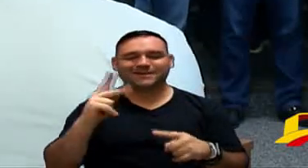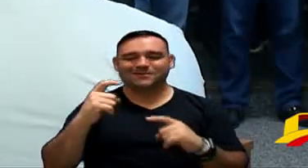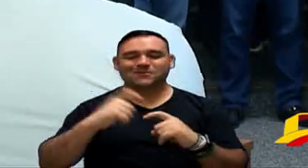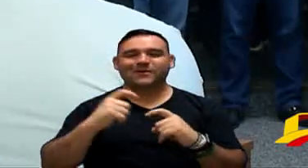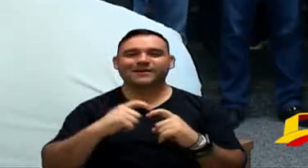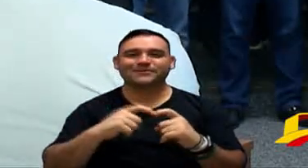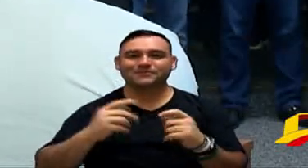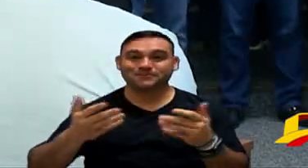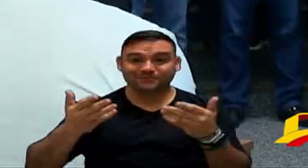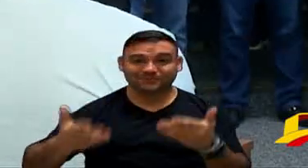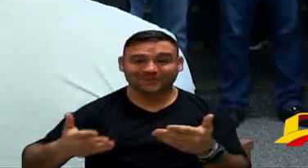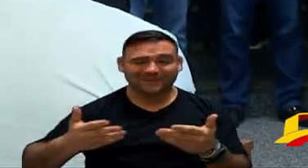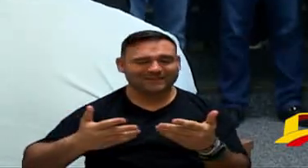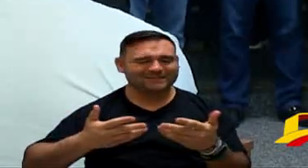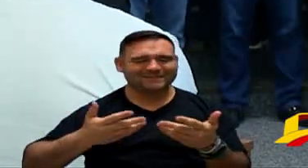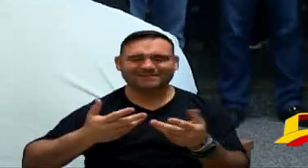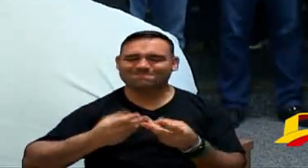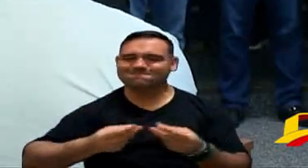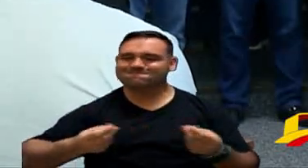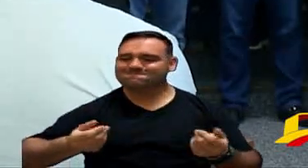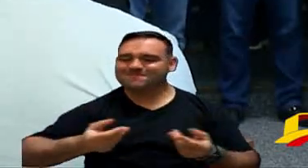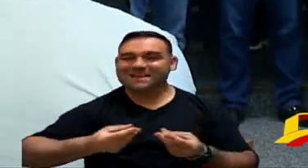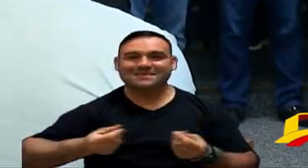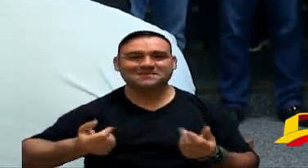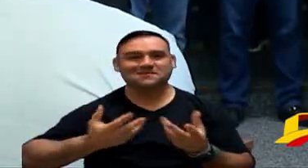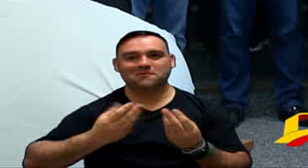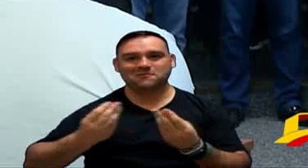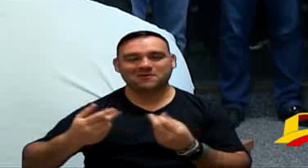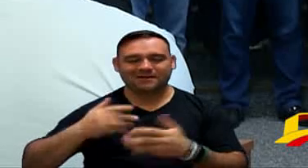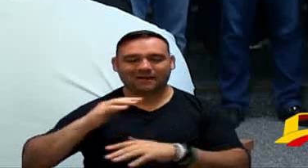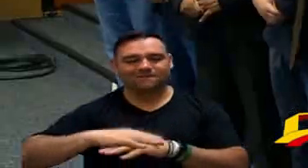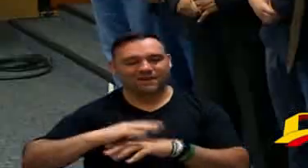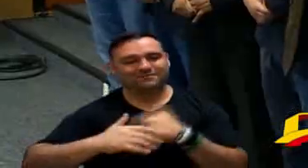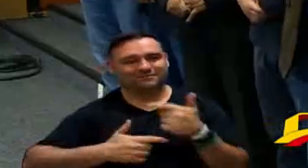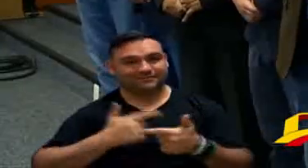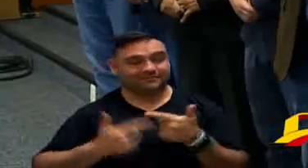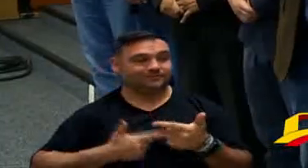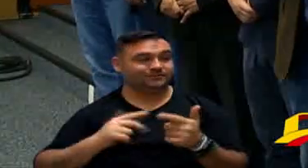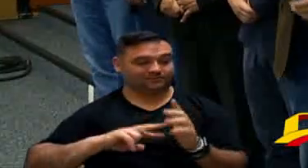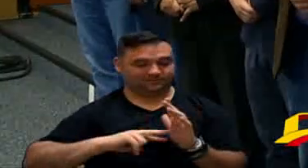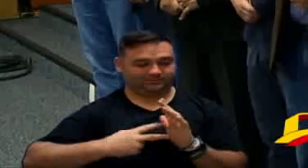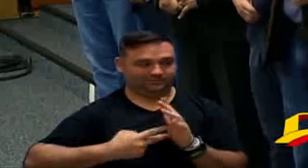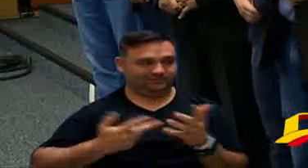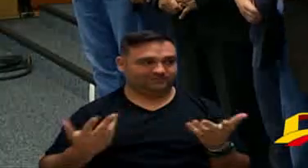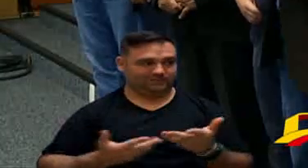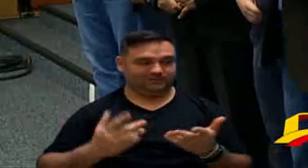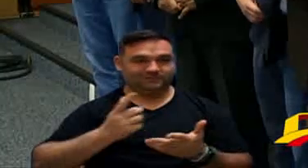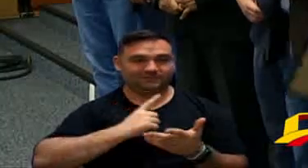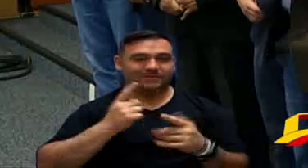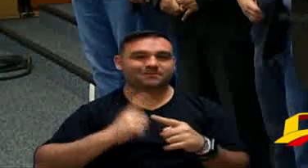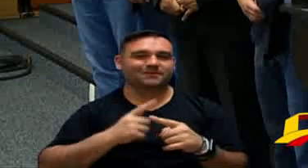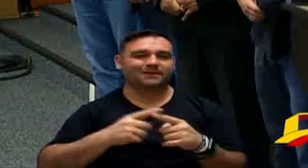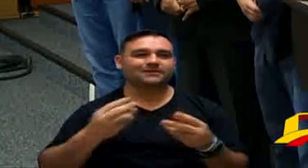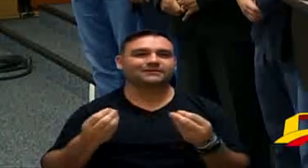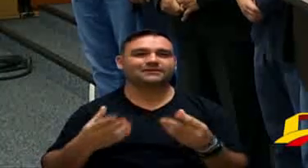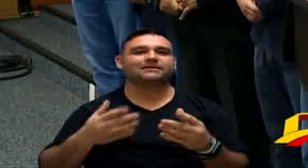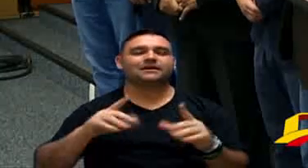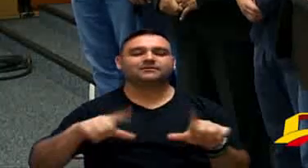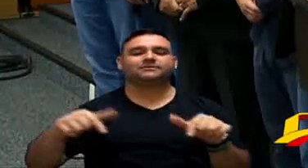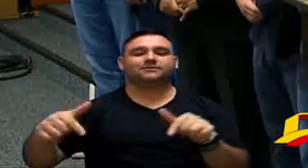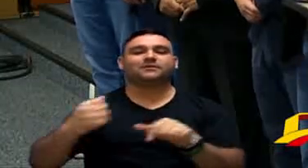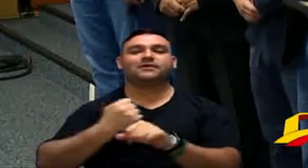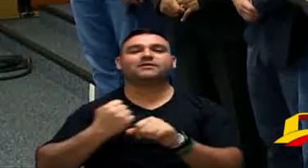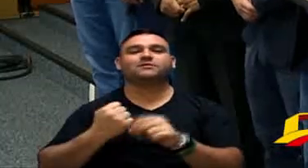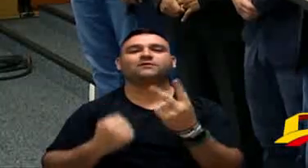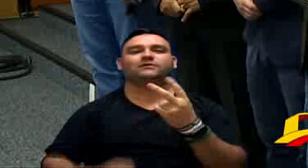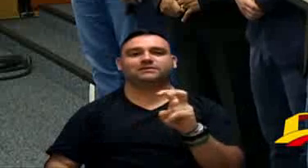é uma delicadeza imensa em tudo que faz então Hélio essa simbologia que nós temos aqui hoje dessa entrega desse diploma